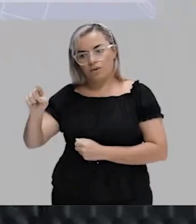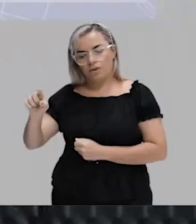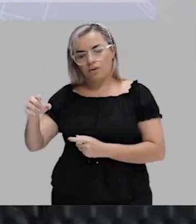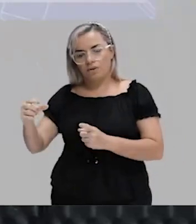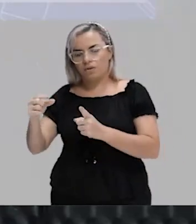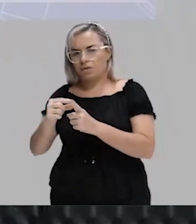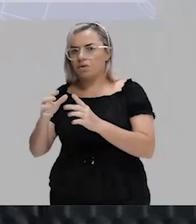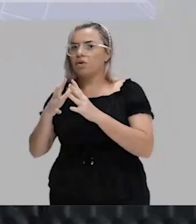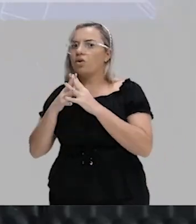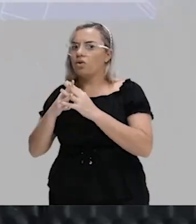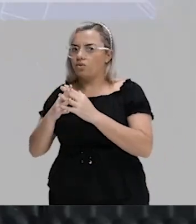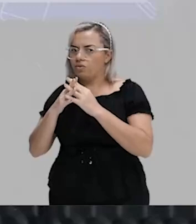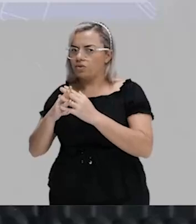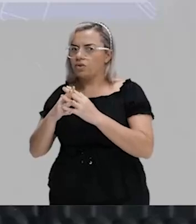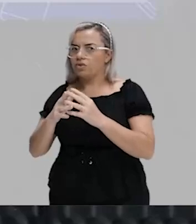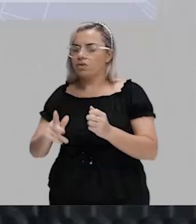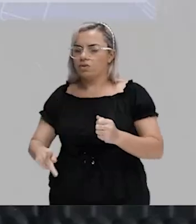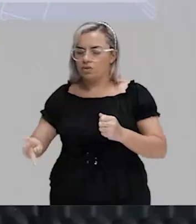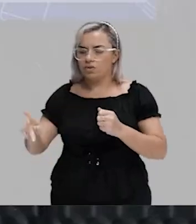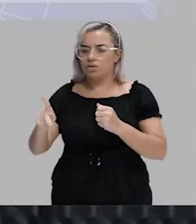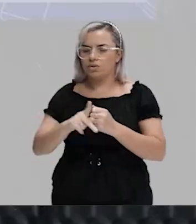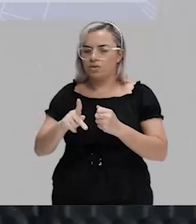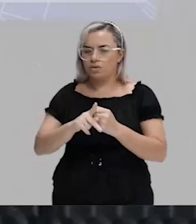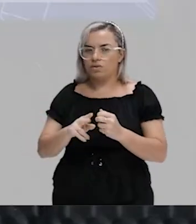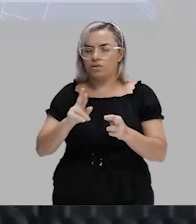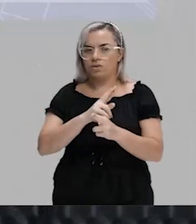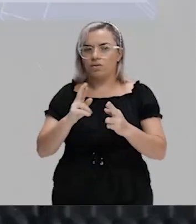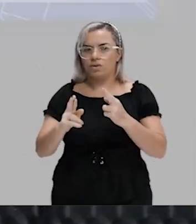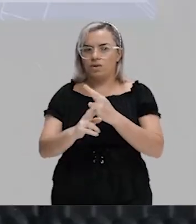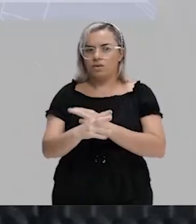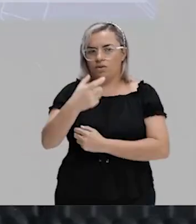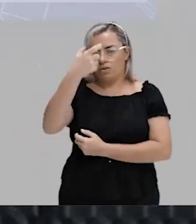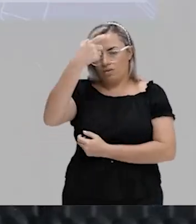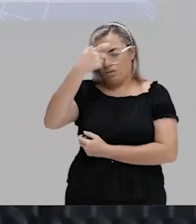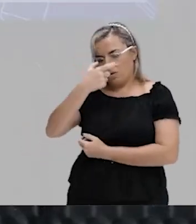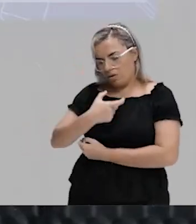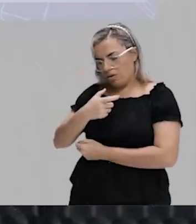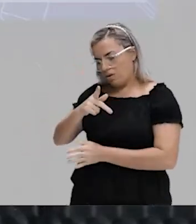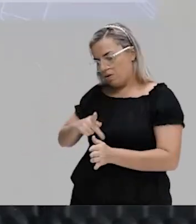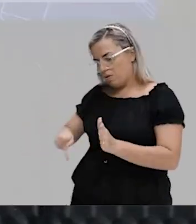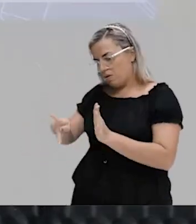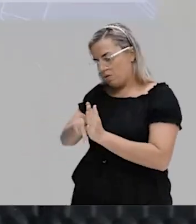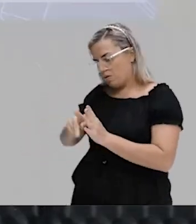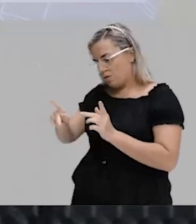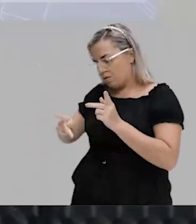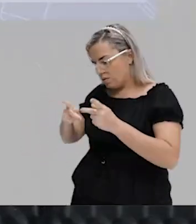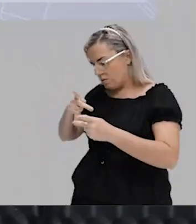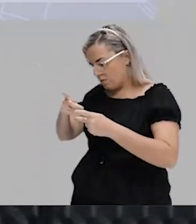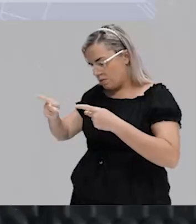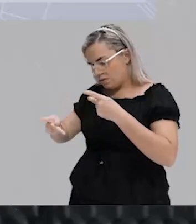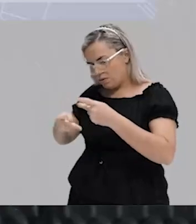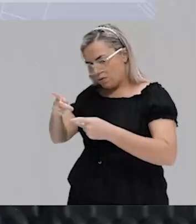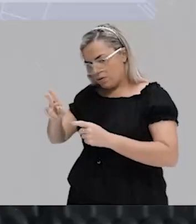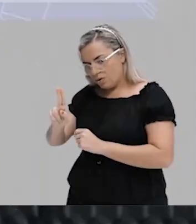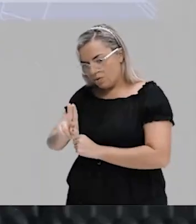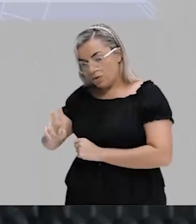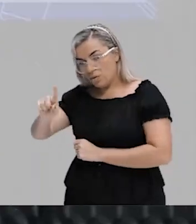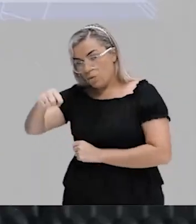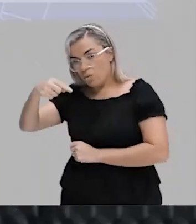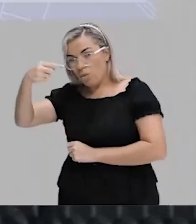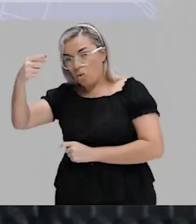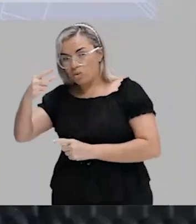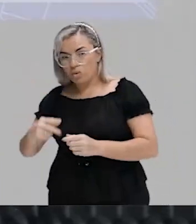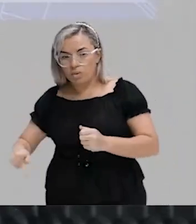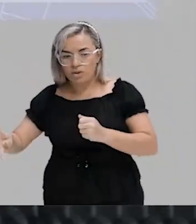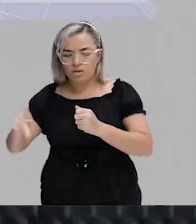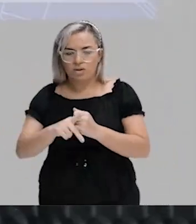confusão aí com os pronomes, né? Ela está se relacionando a ela mesma, a própria pessoa que fala, mas está usando um outro pronome. E